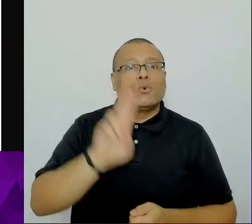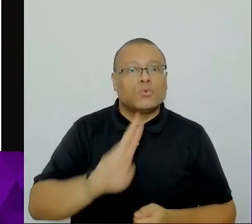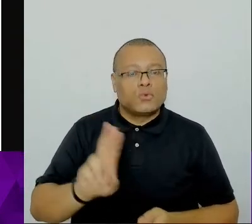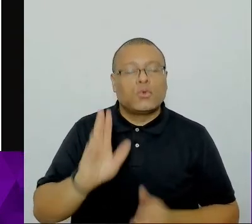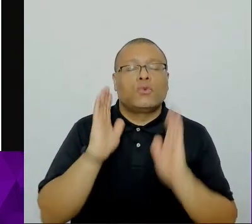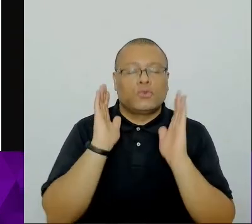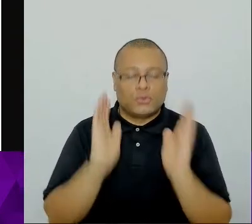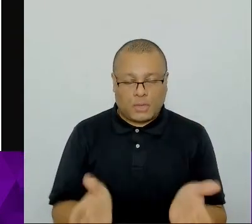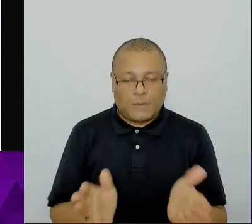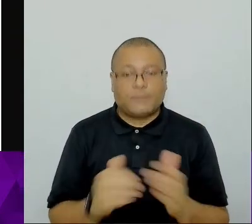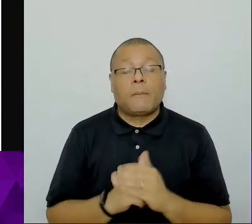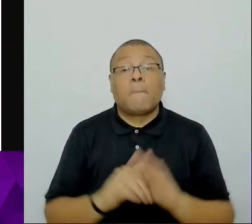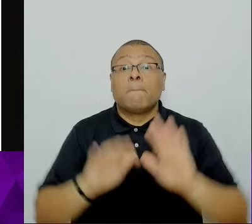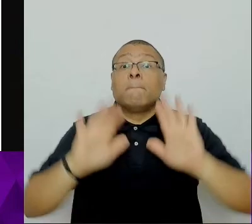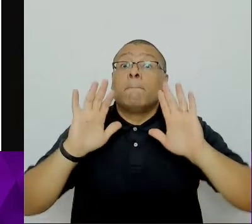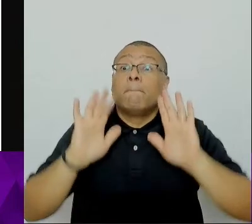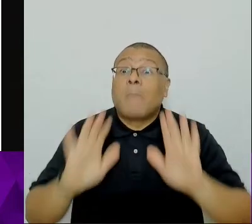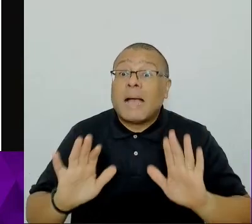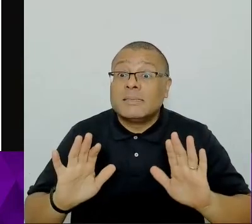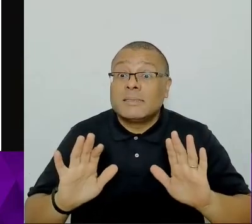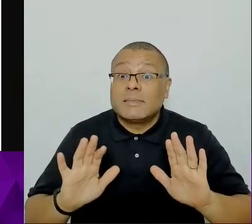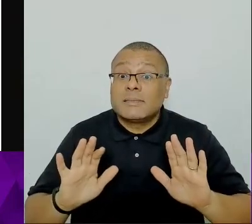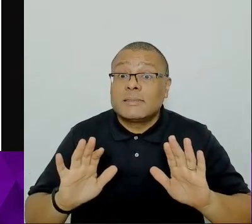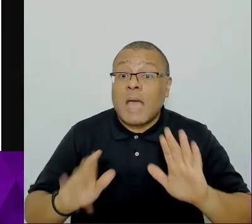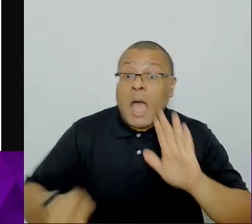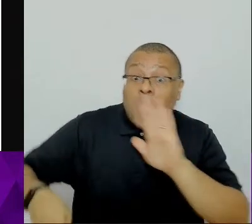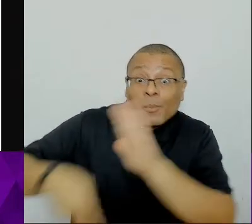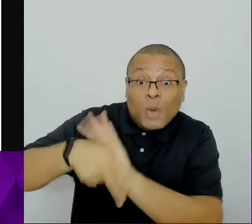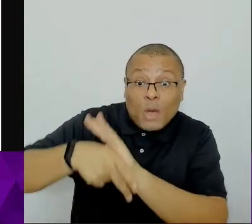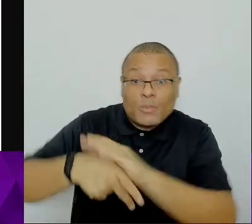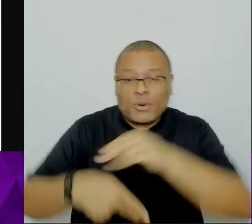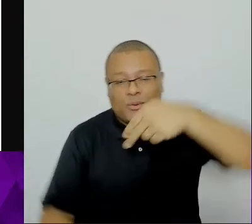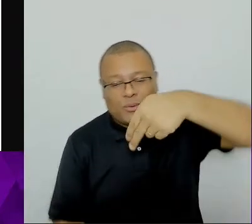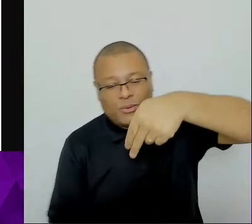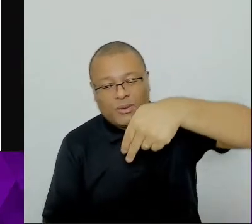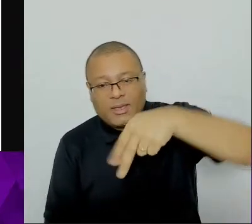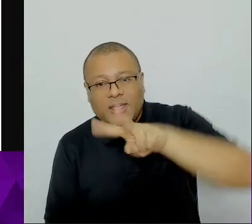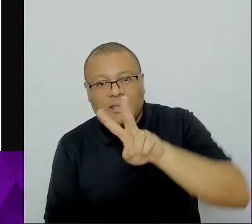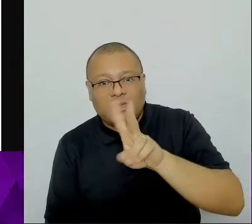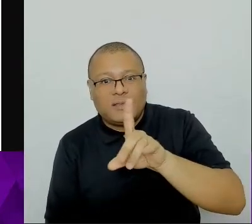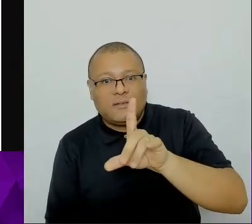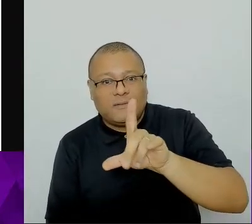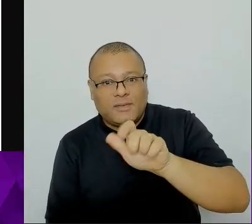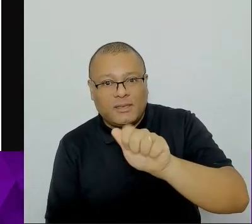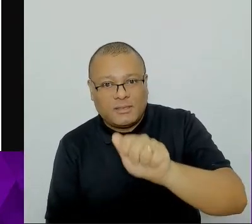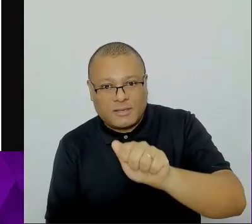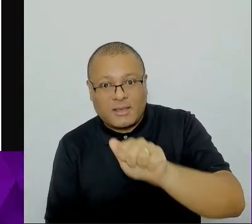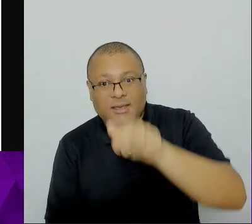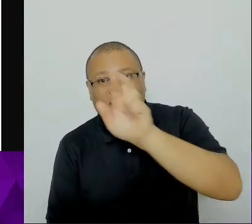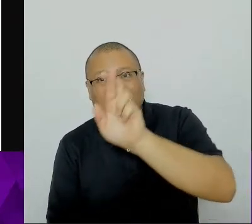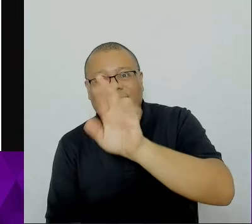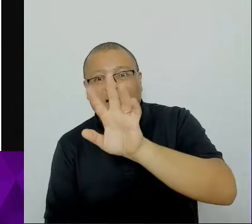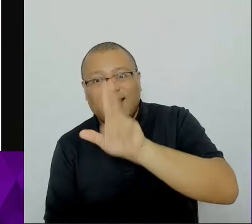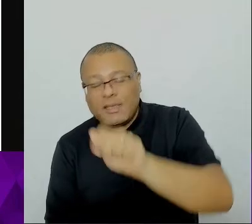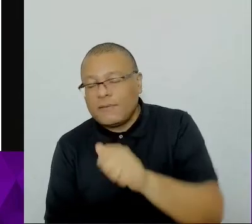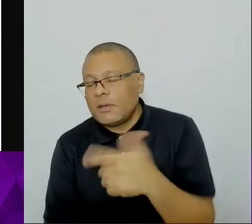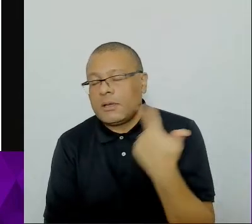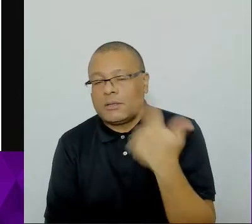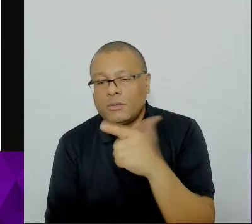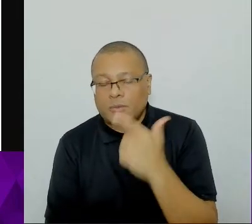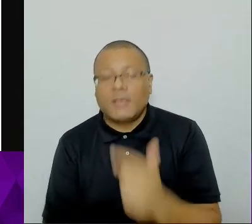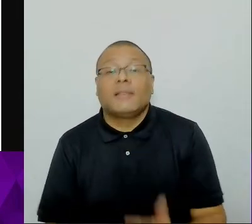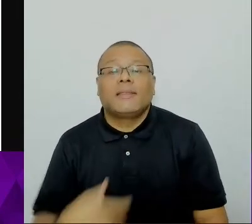produção, mas o nativo mesmo do Riva a gente tem o inglês, o espanhol, o